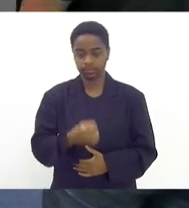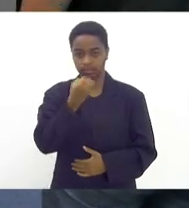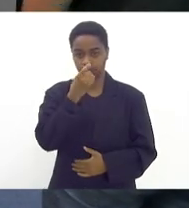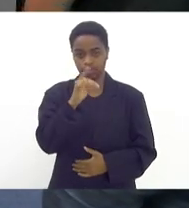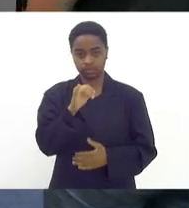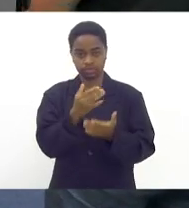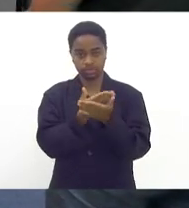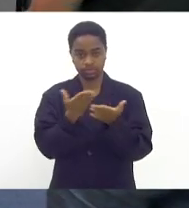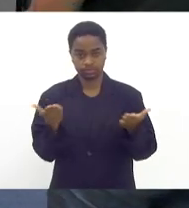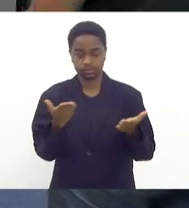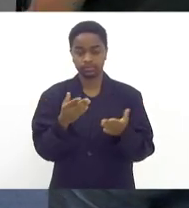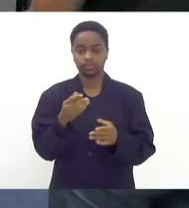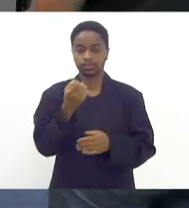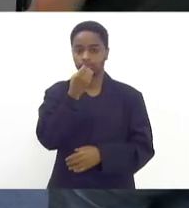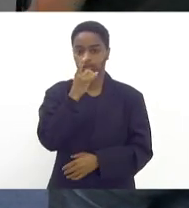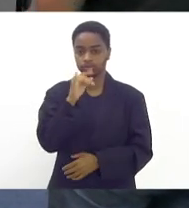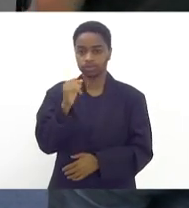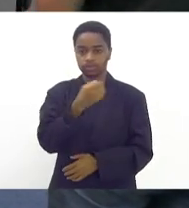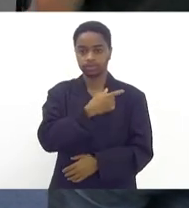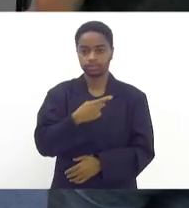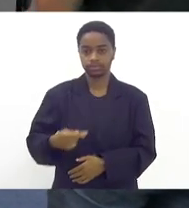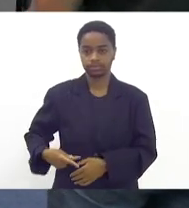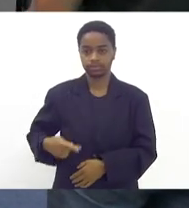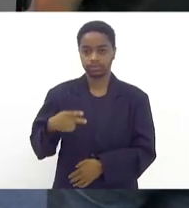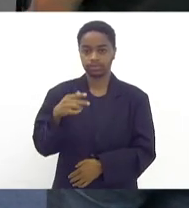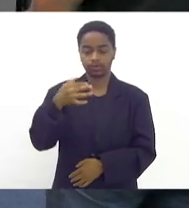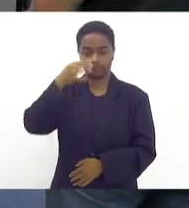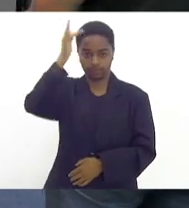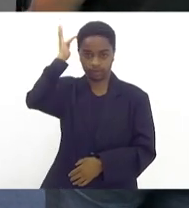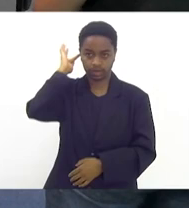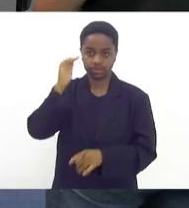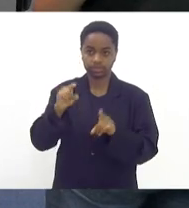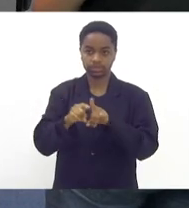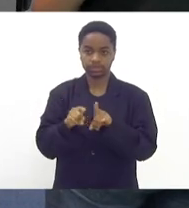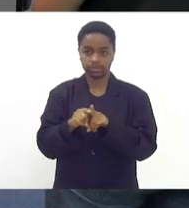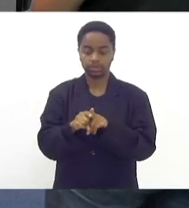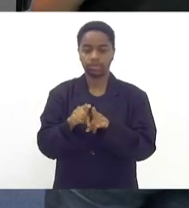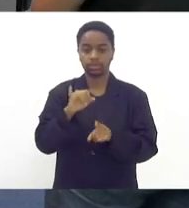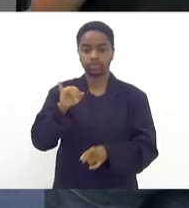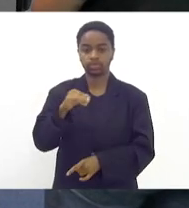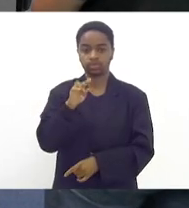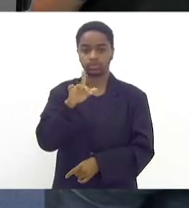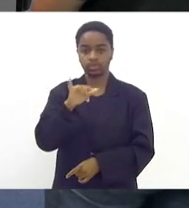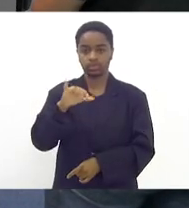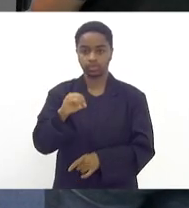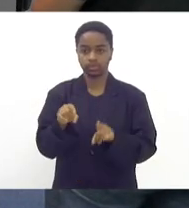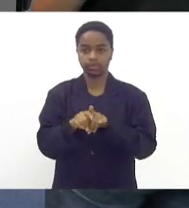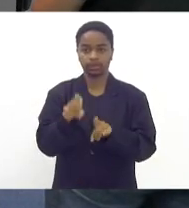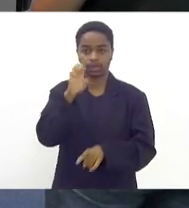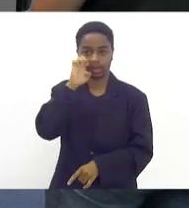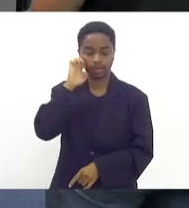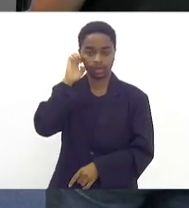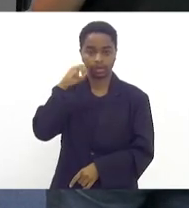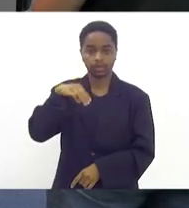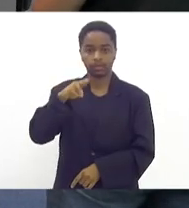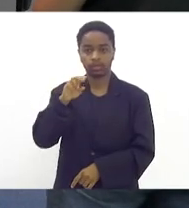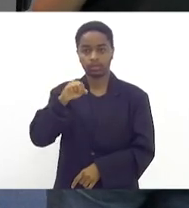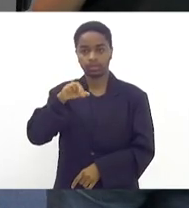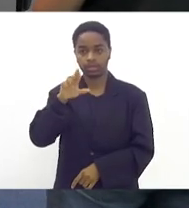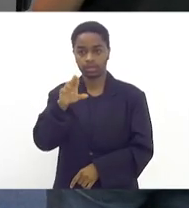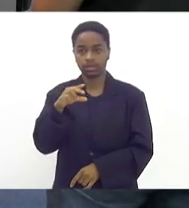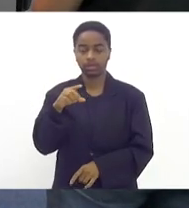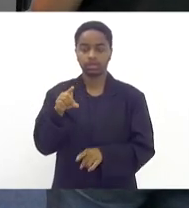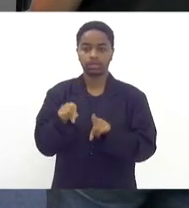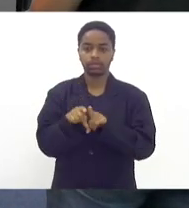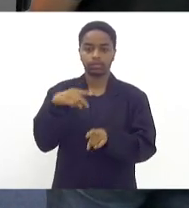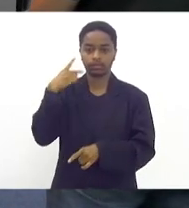Bom dia presidente Fred Pacheco vice-presidente Júlio Rocha deputada Élica Deputado munir Vereador Rogério